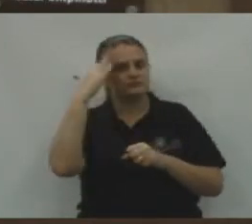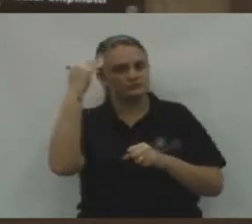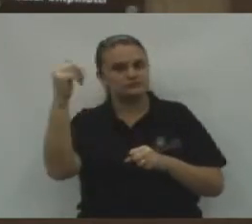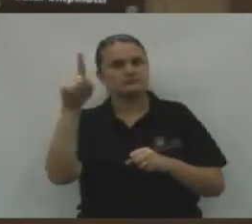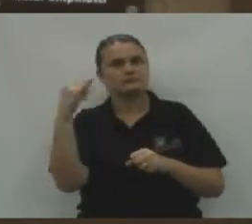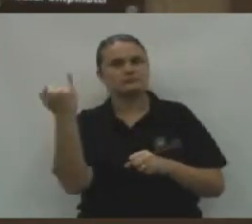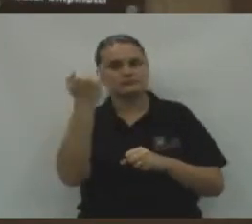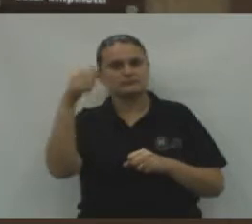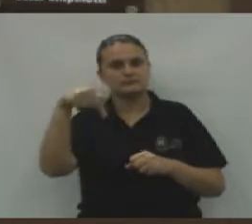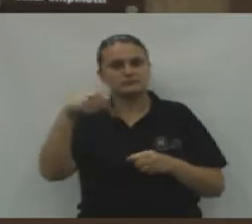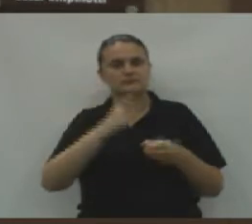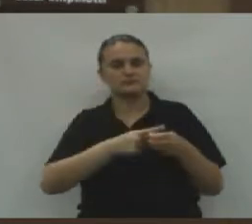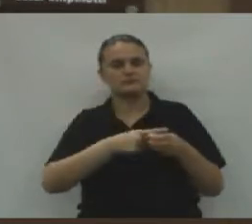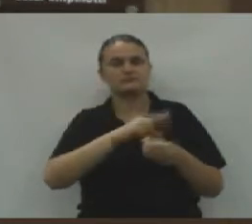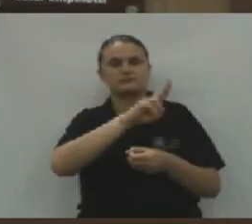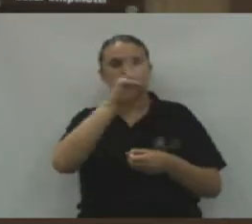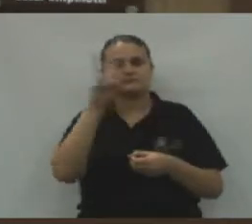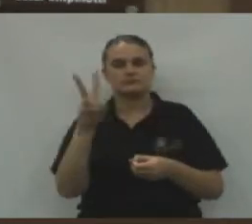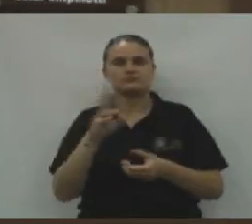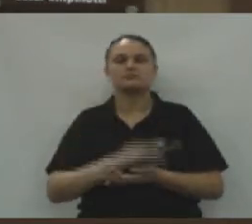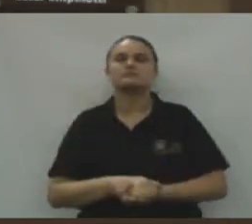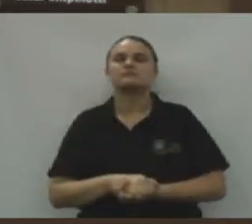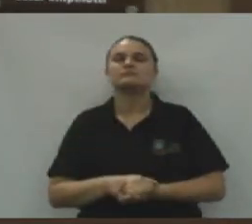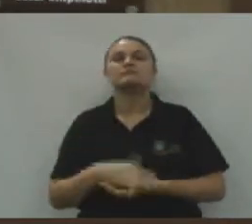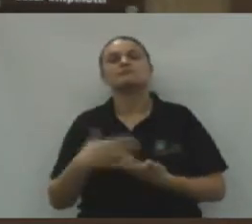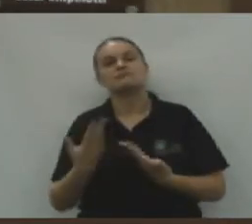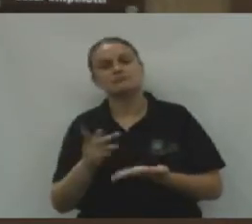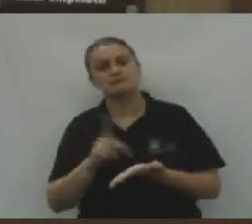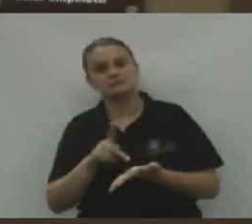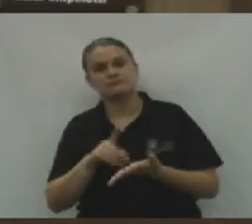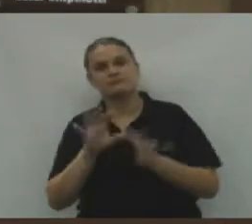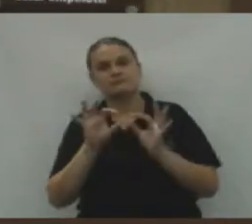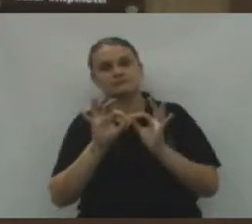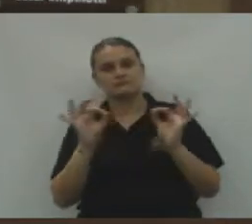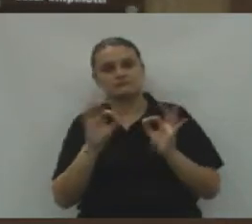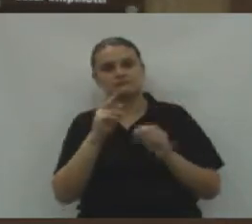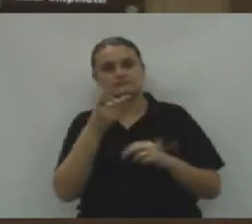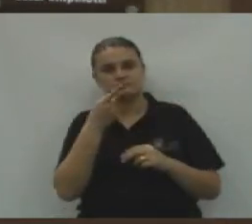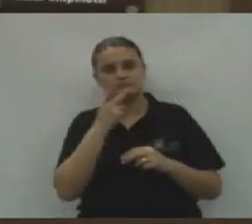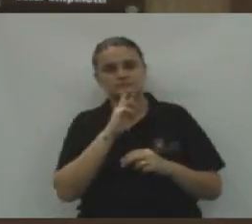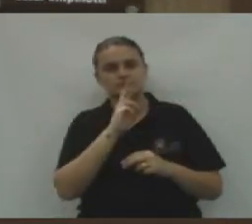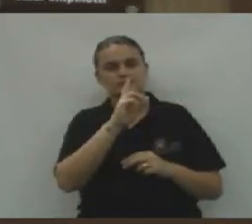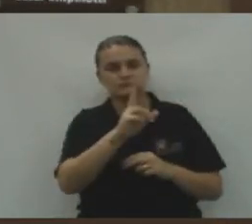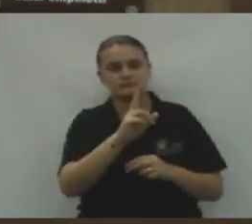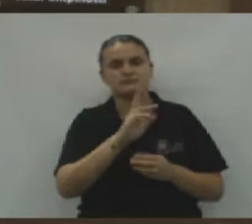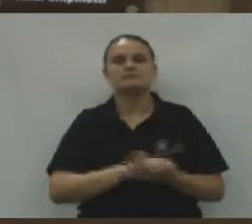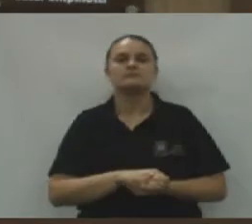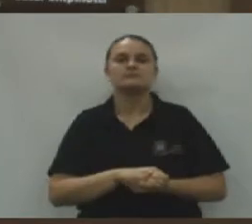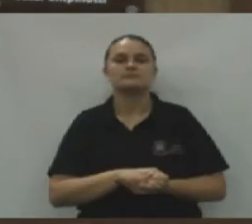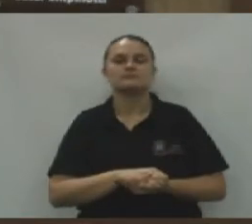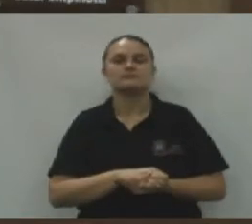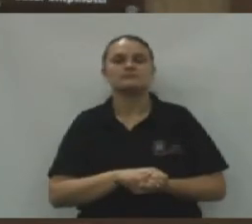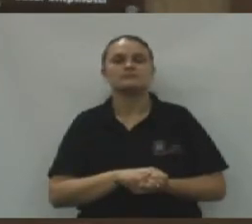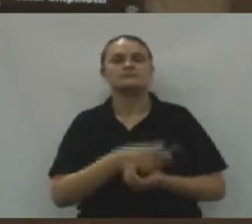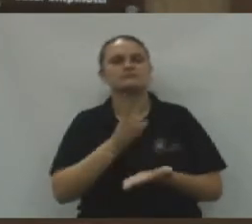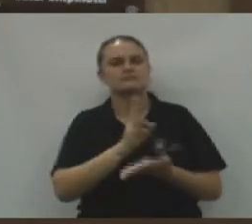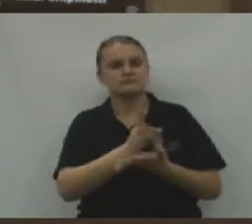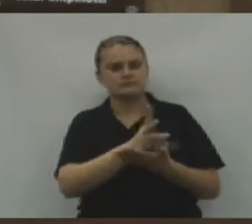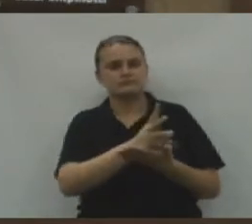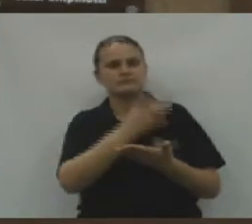importante para a cidade. Só isso, parabéns. Exatamente, só fazendo um comentário em cima do que o Fernando falou. Geralmente o